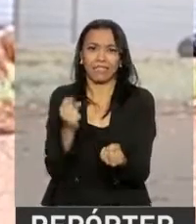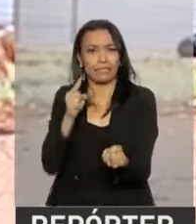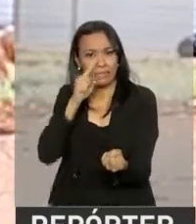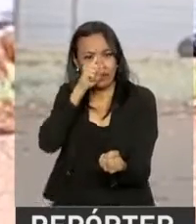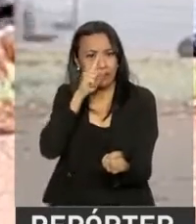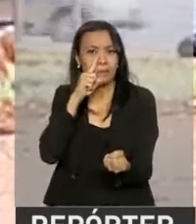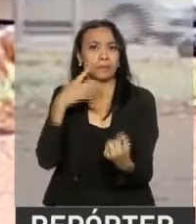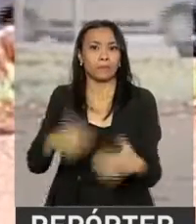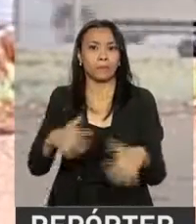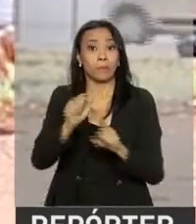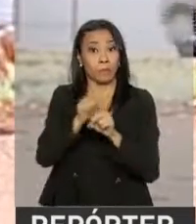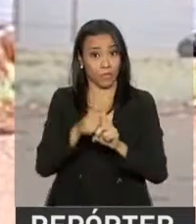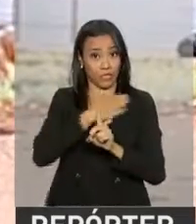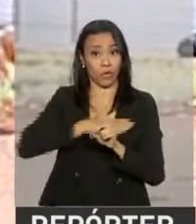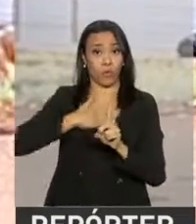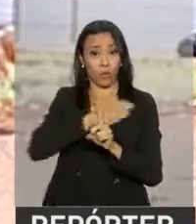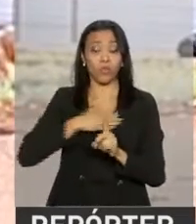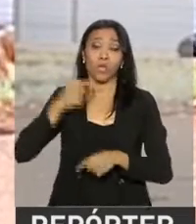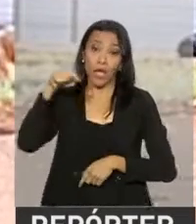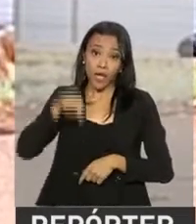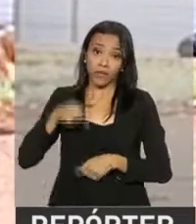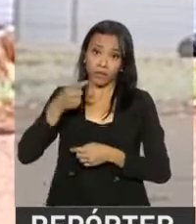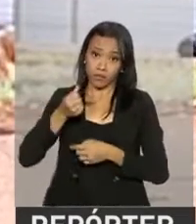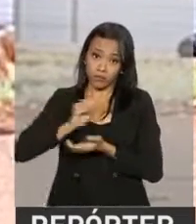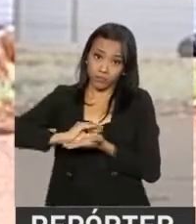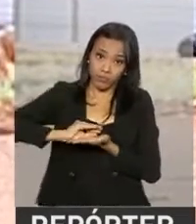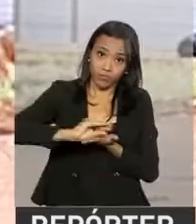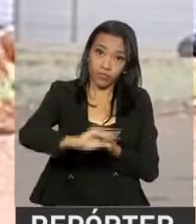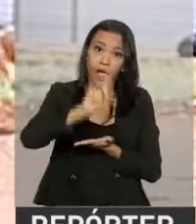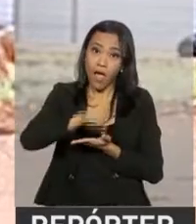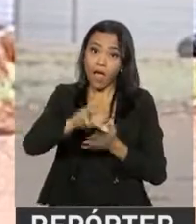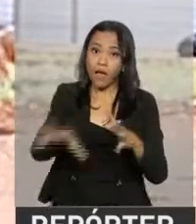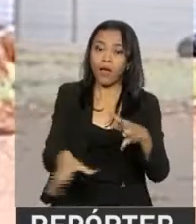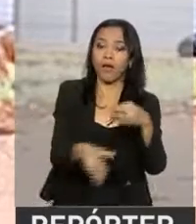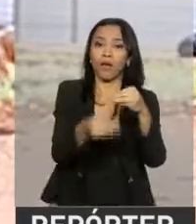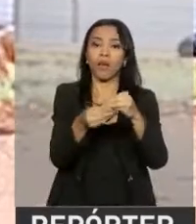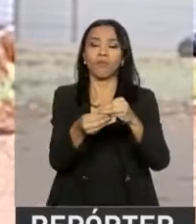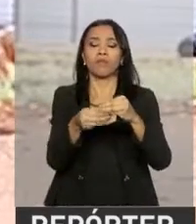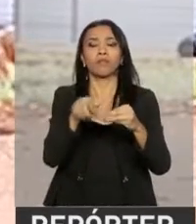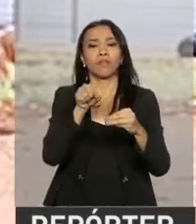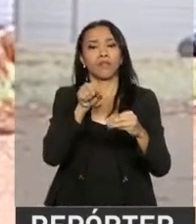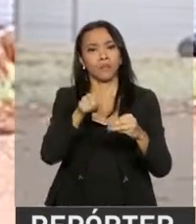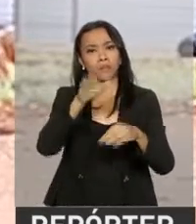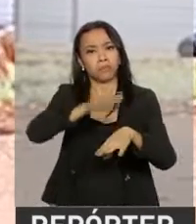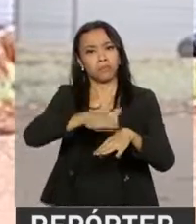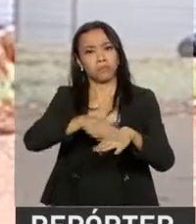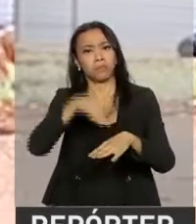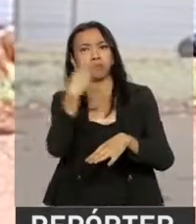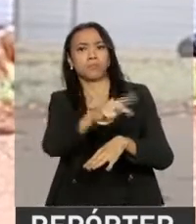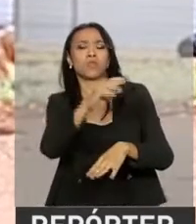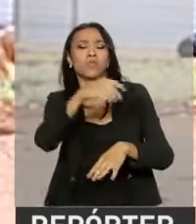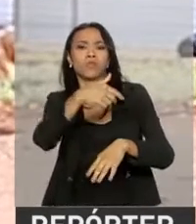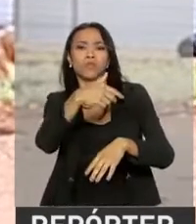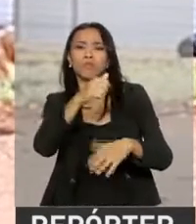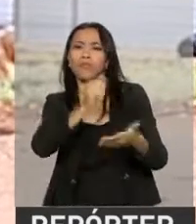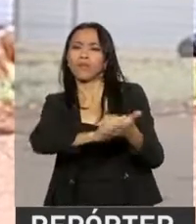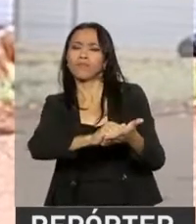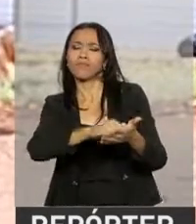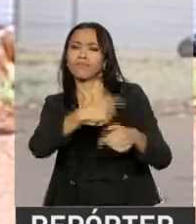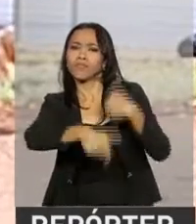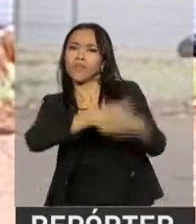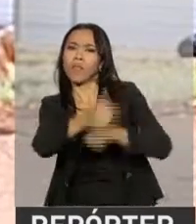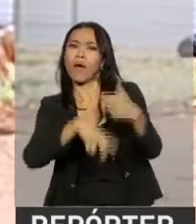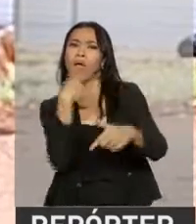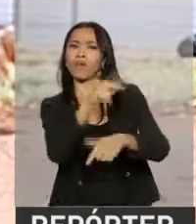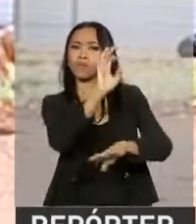no mês de agosto. Os recursos emergenciais, eles são complementares às ações do governo estadual e municipal.